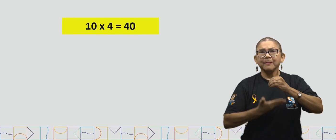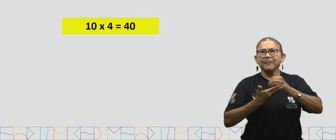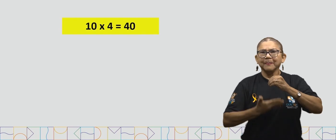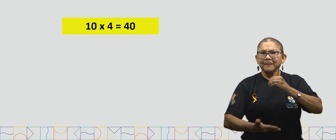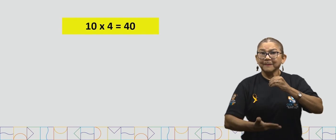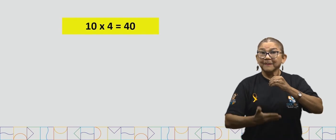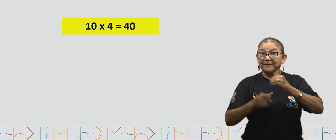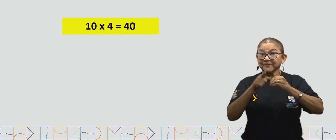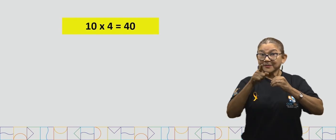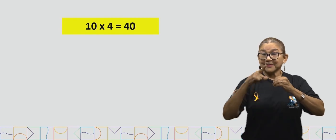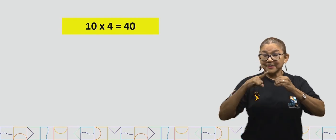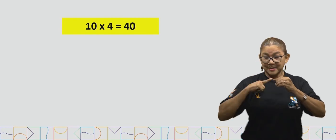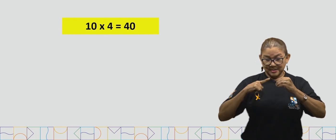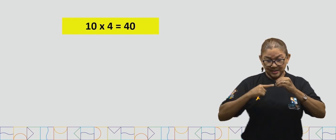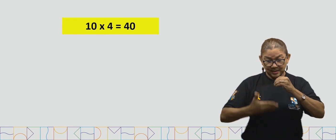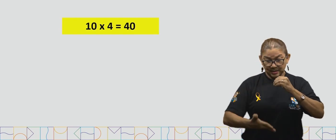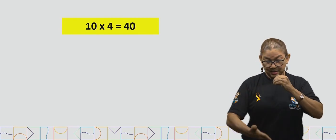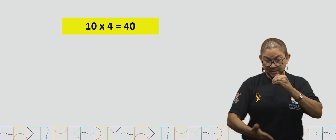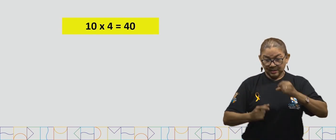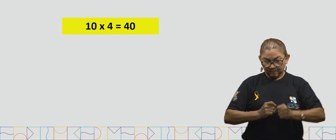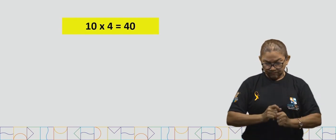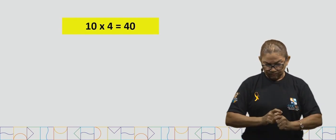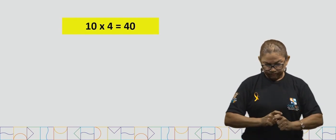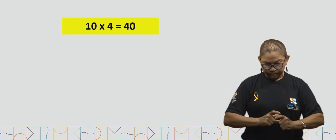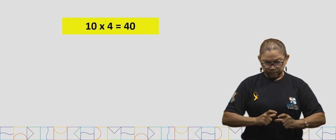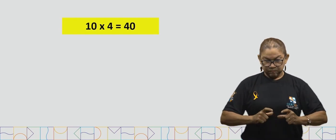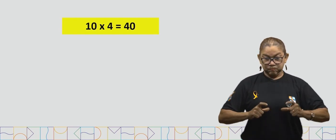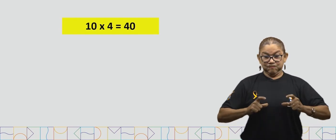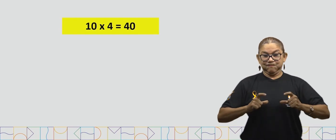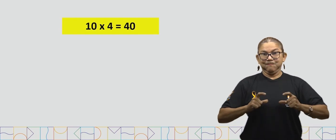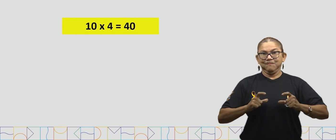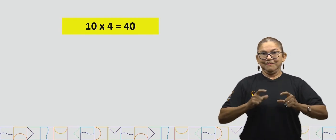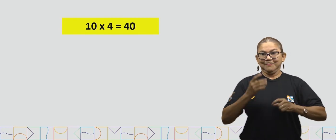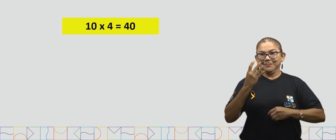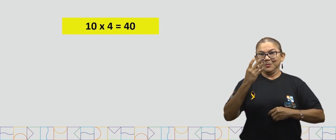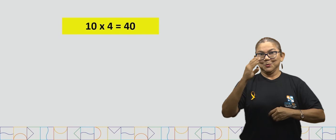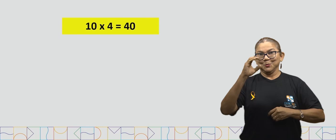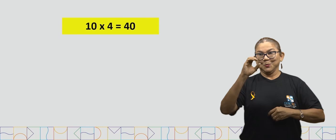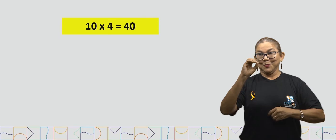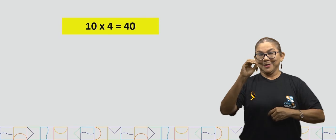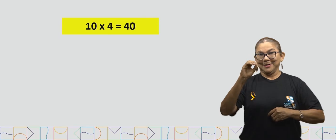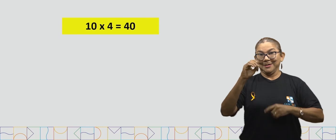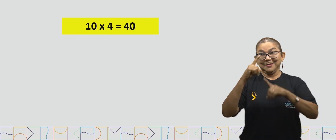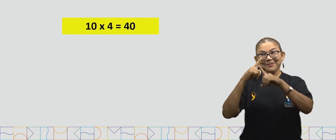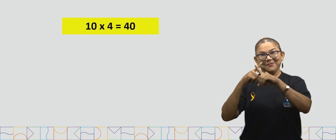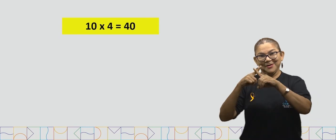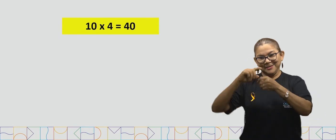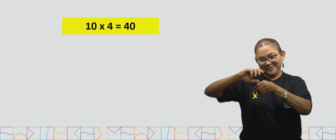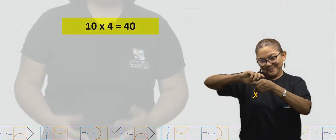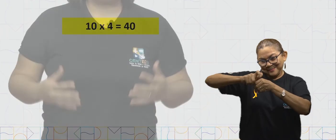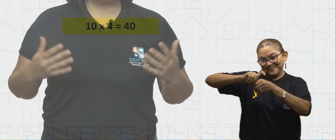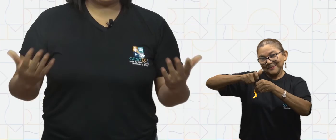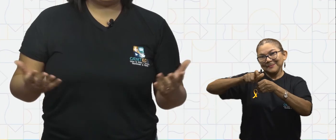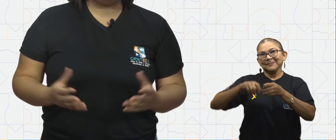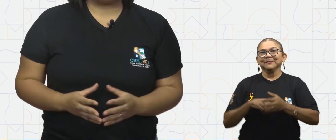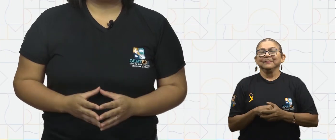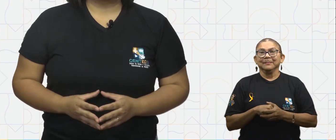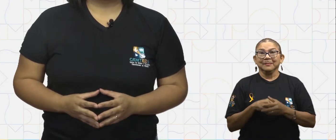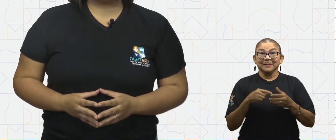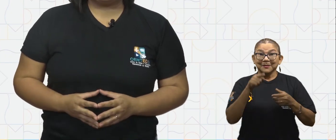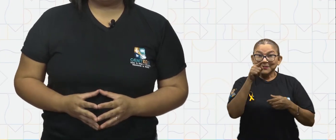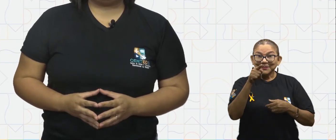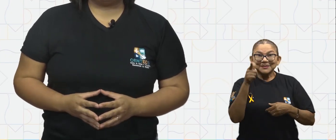isso, você tem o valor da ampliação da imagem vista por Roberta é de 40 vezes a rolha. E